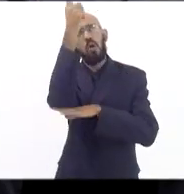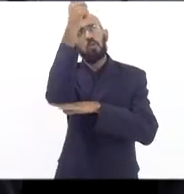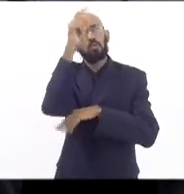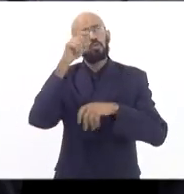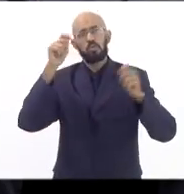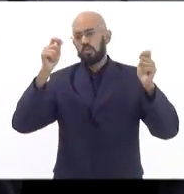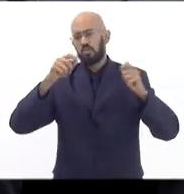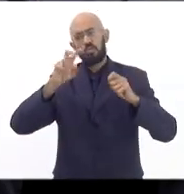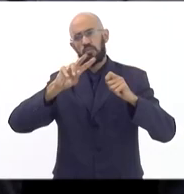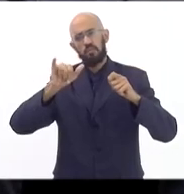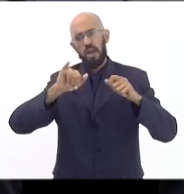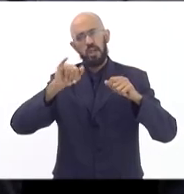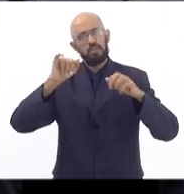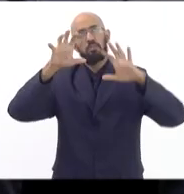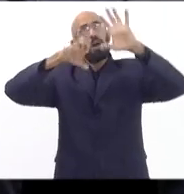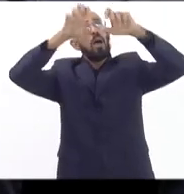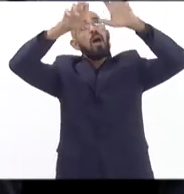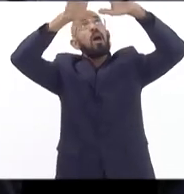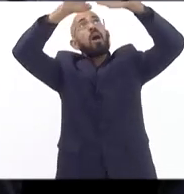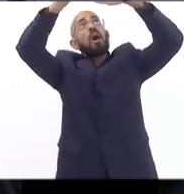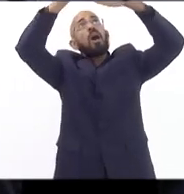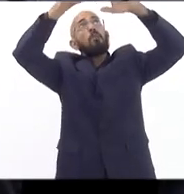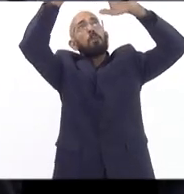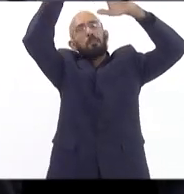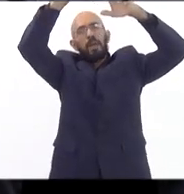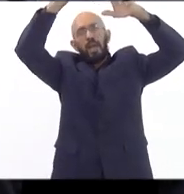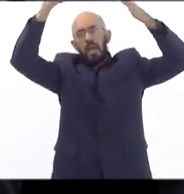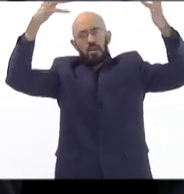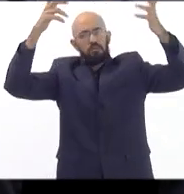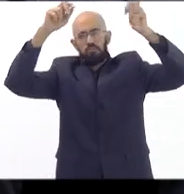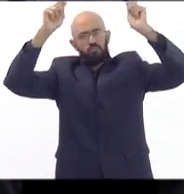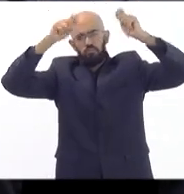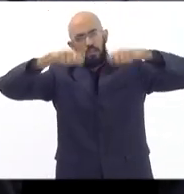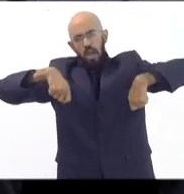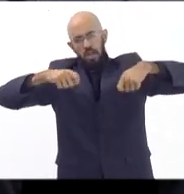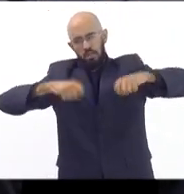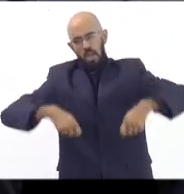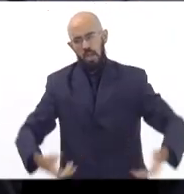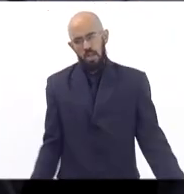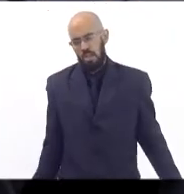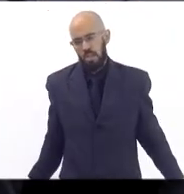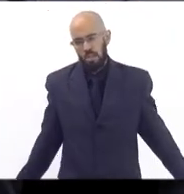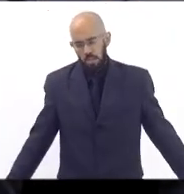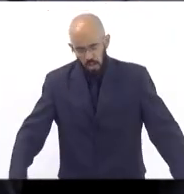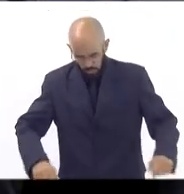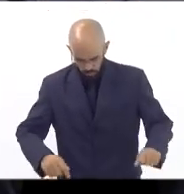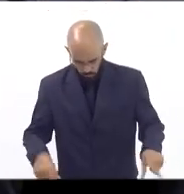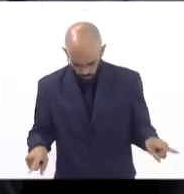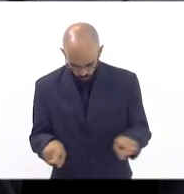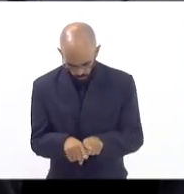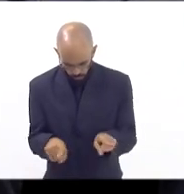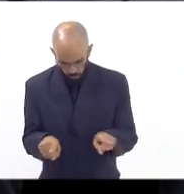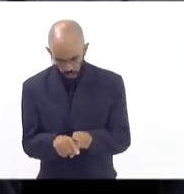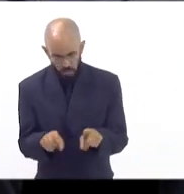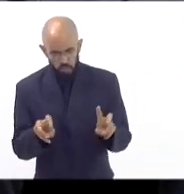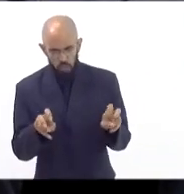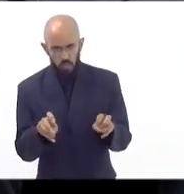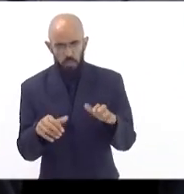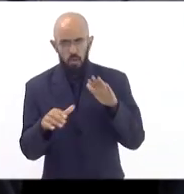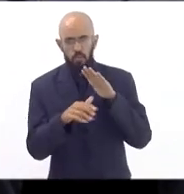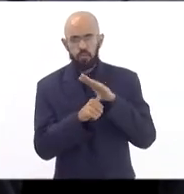que ninguém vai vai escalar para para para vandalizar essa câmera é em relação ao furto